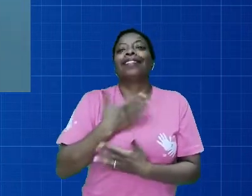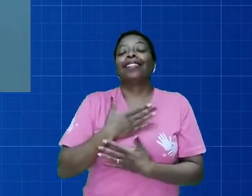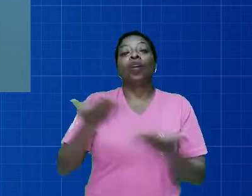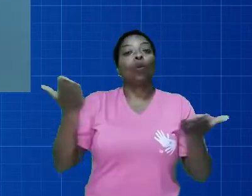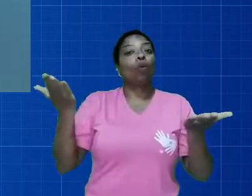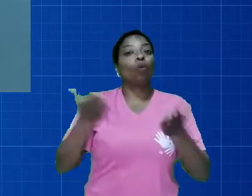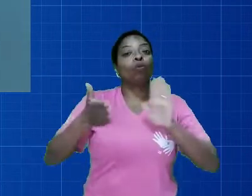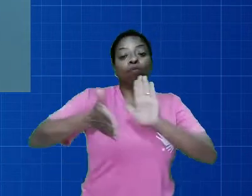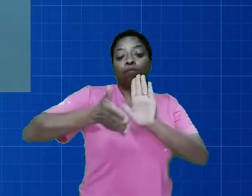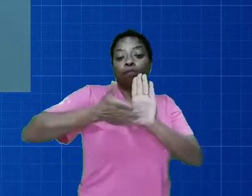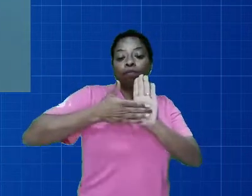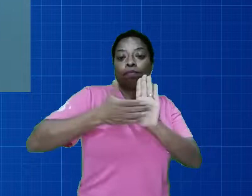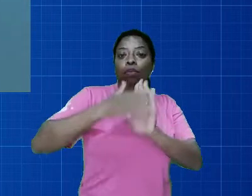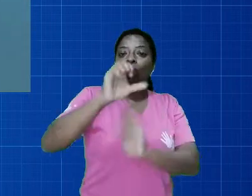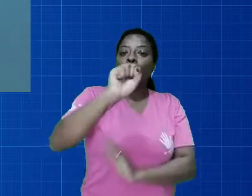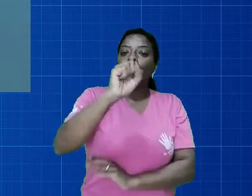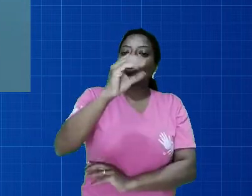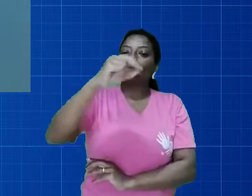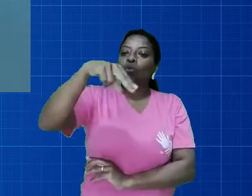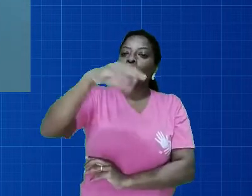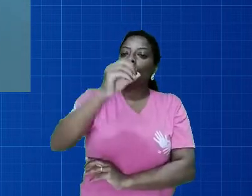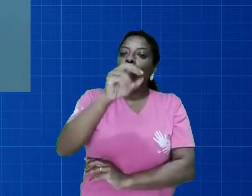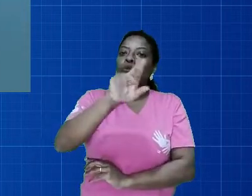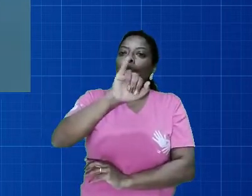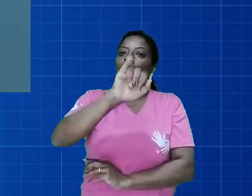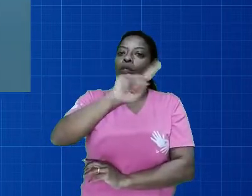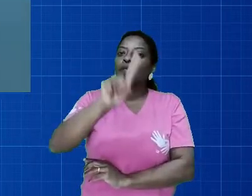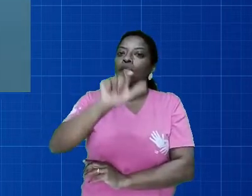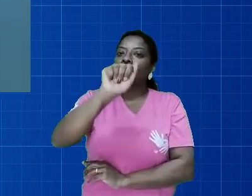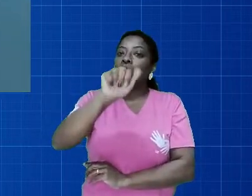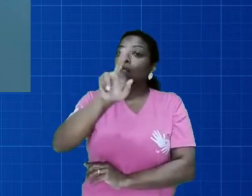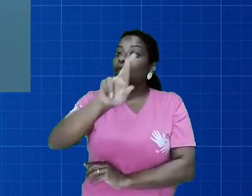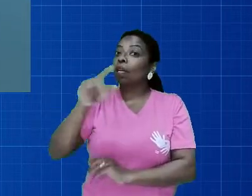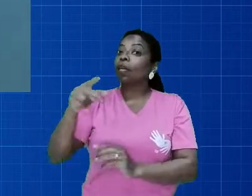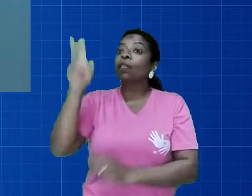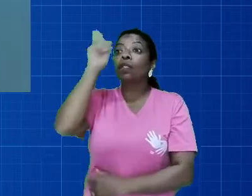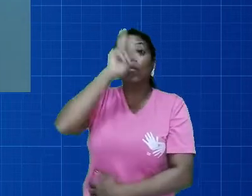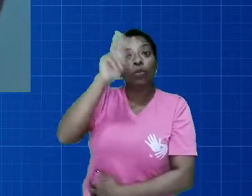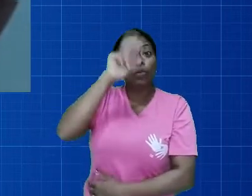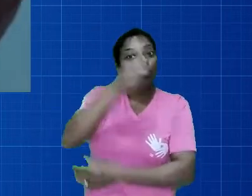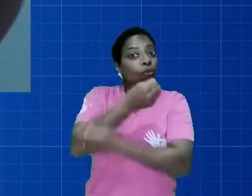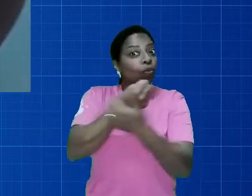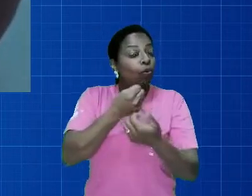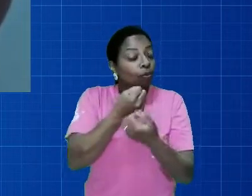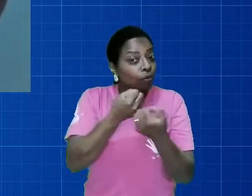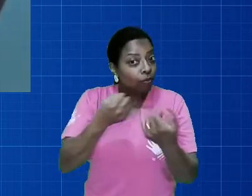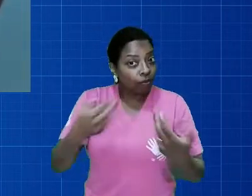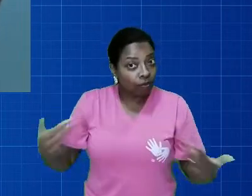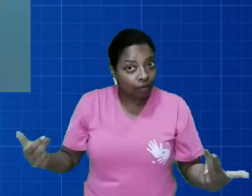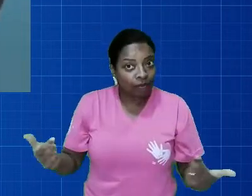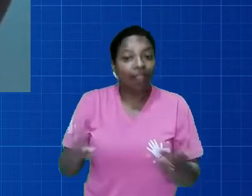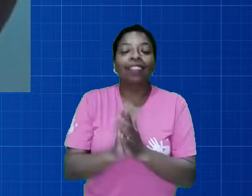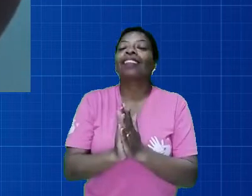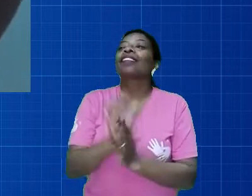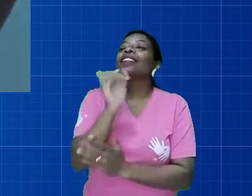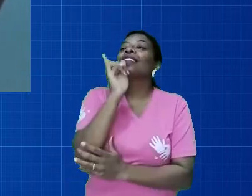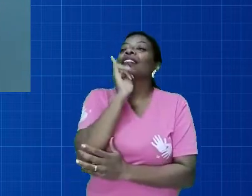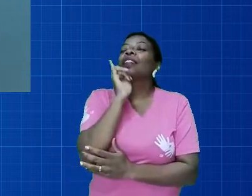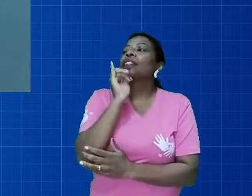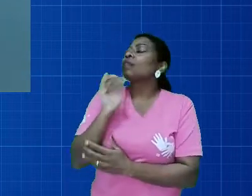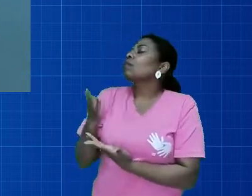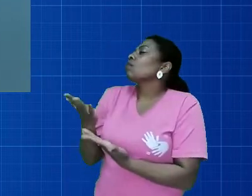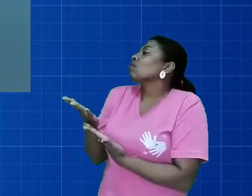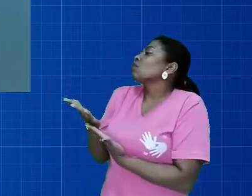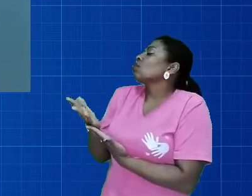sobre sonorização de histórias. Então quais são as dicas, professora Patrícia, para eu